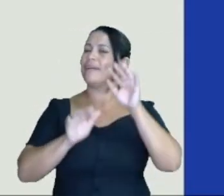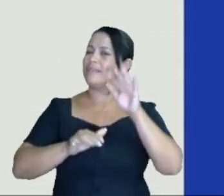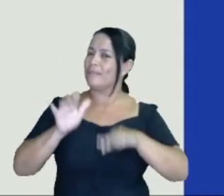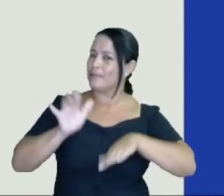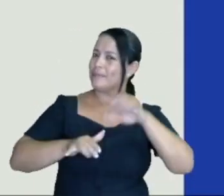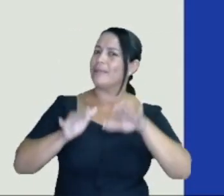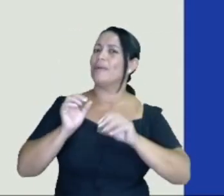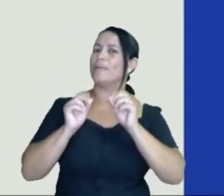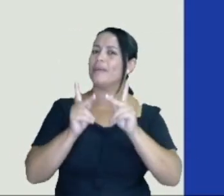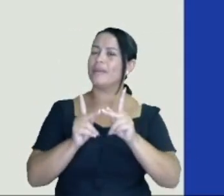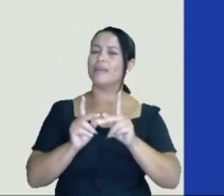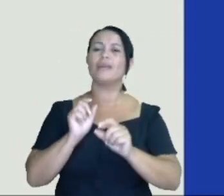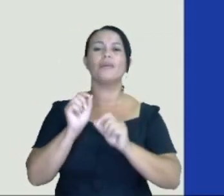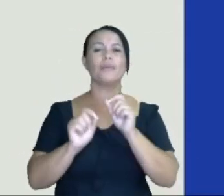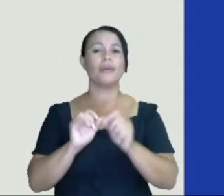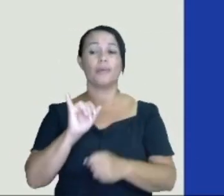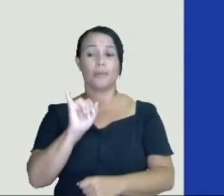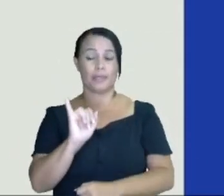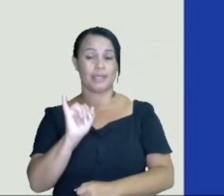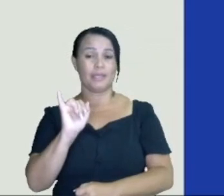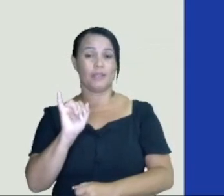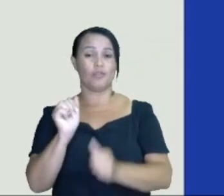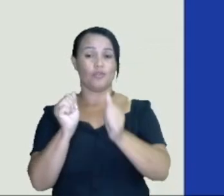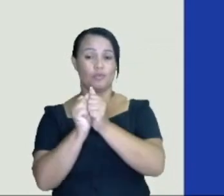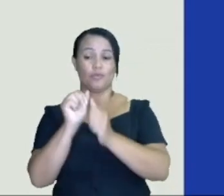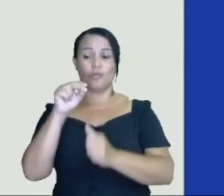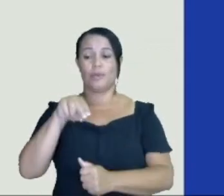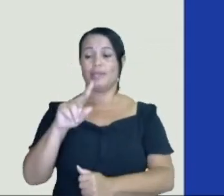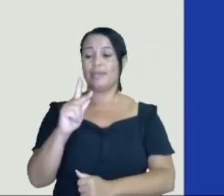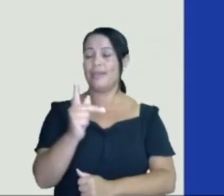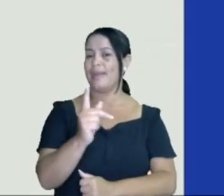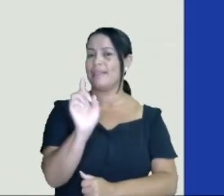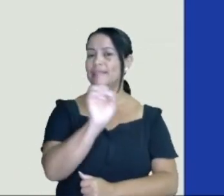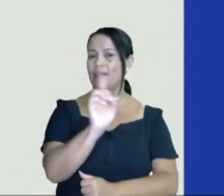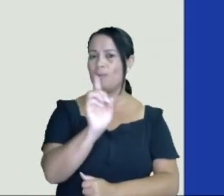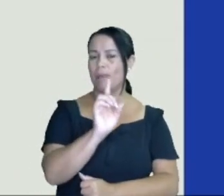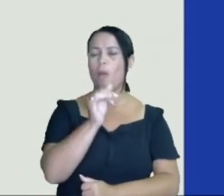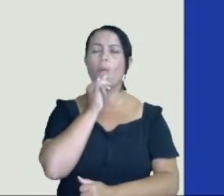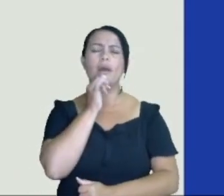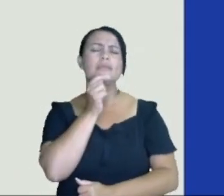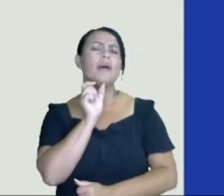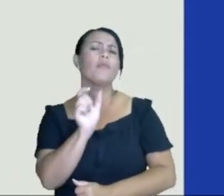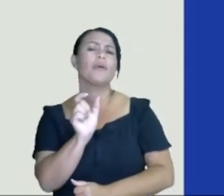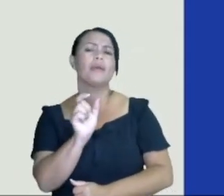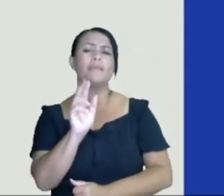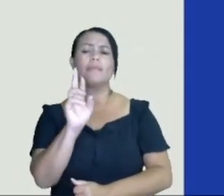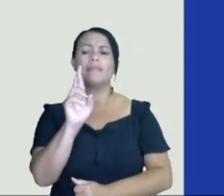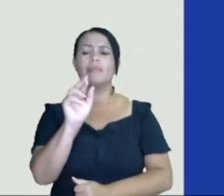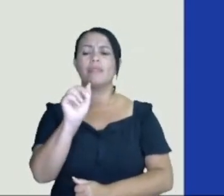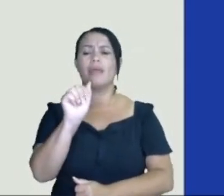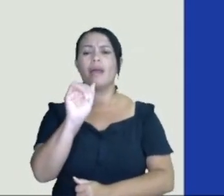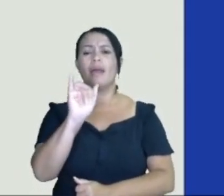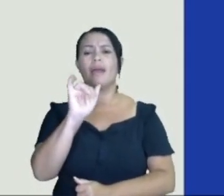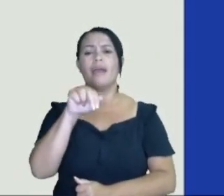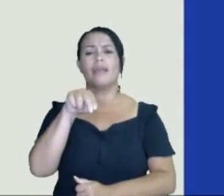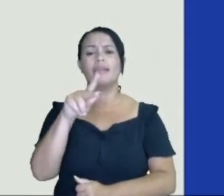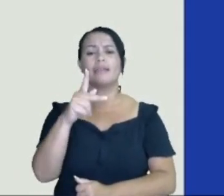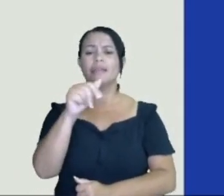viu? O I seguido de NH não é acentuado. Qual é o exemplo disso? Rainha.